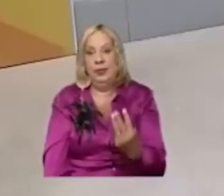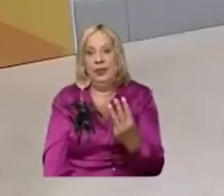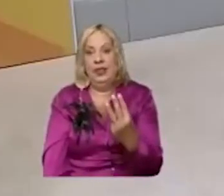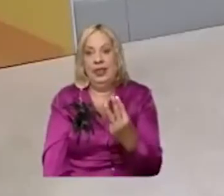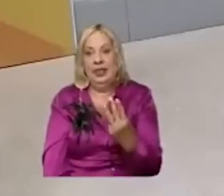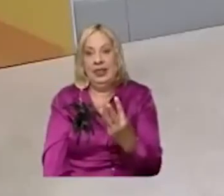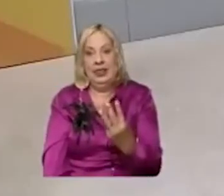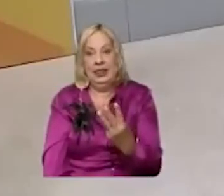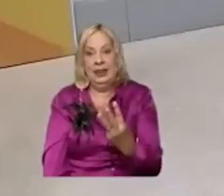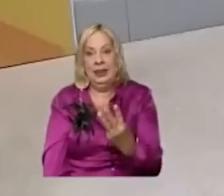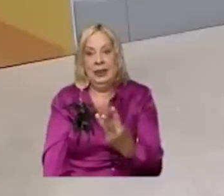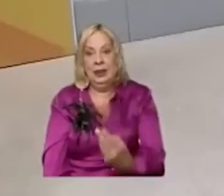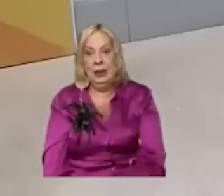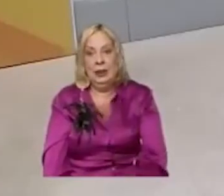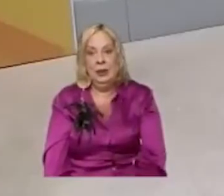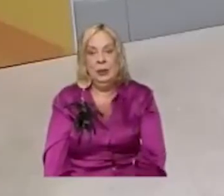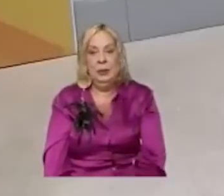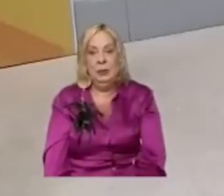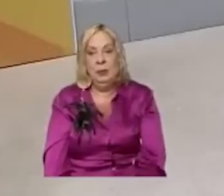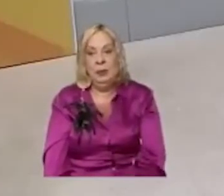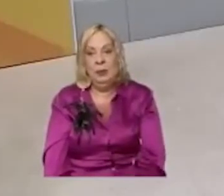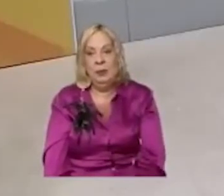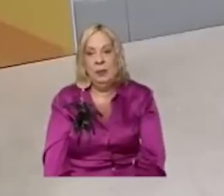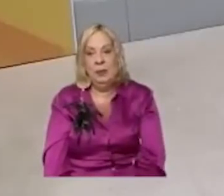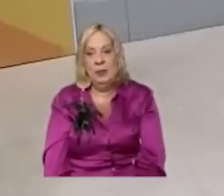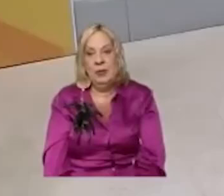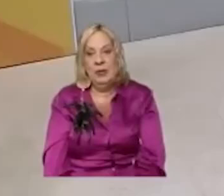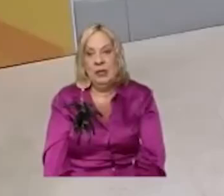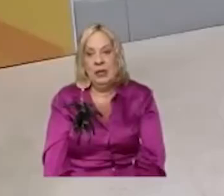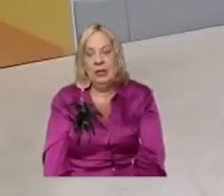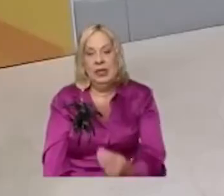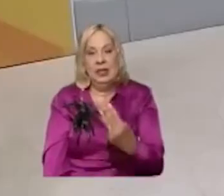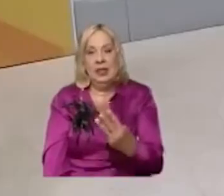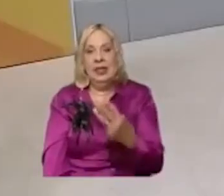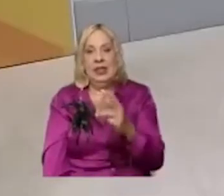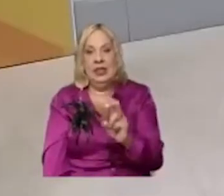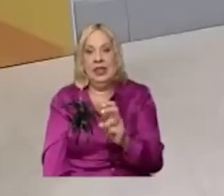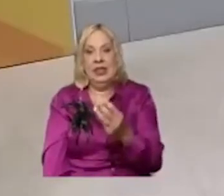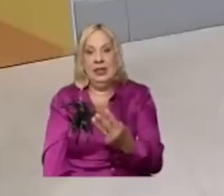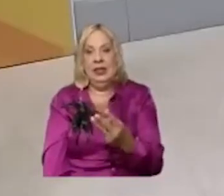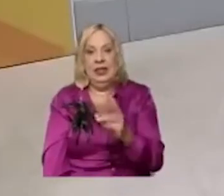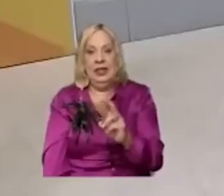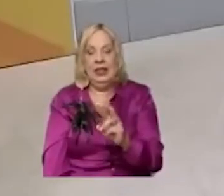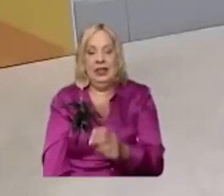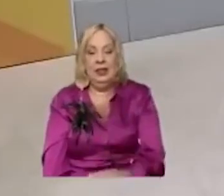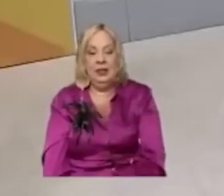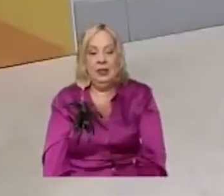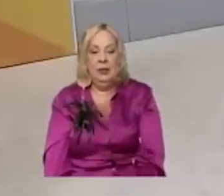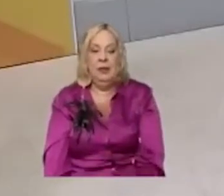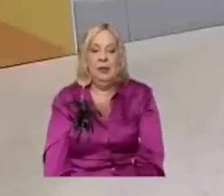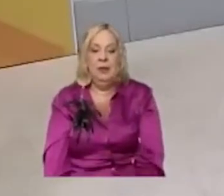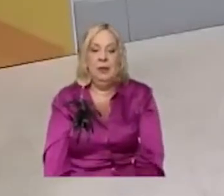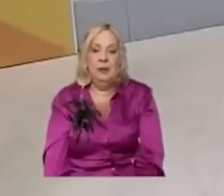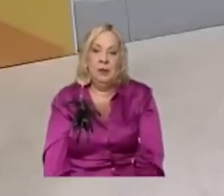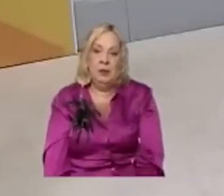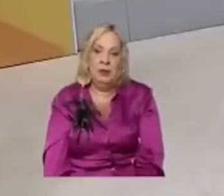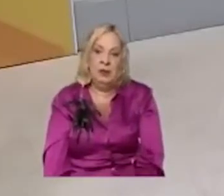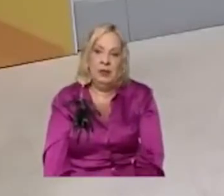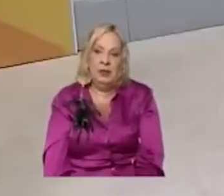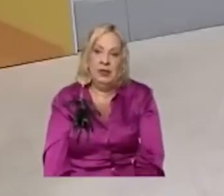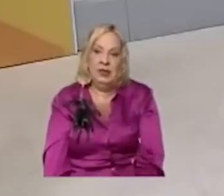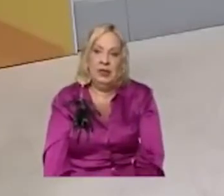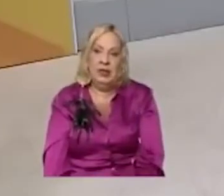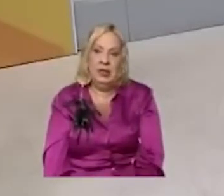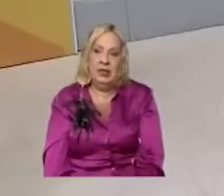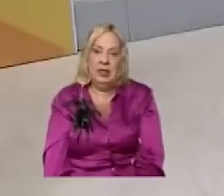3. 3. 3 é a bolinha que sobe agora 35. 35. Subiu também a